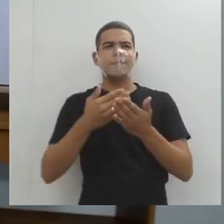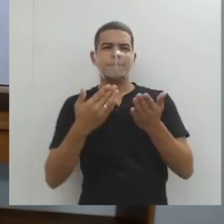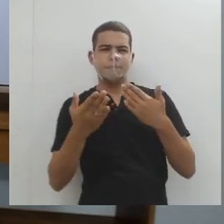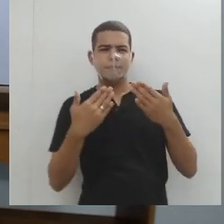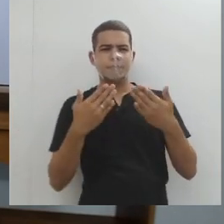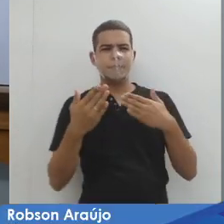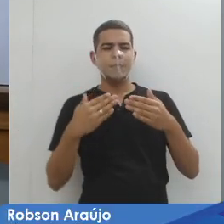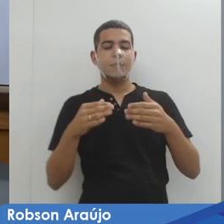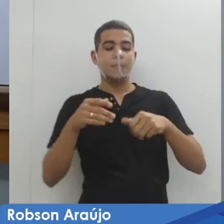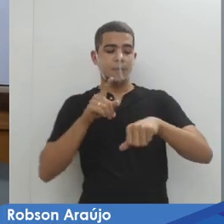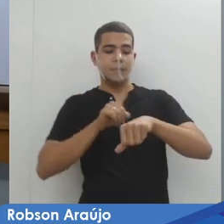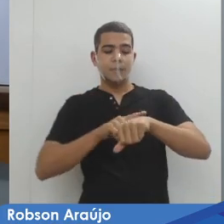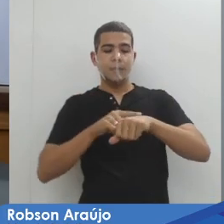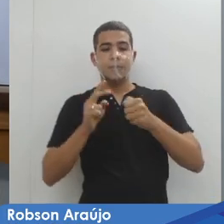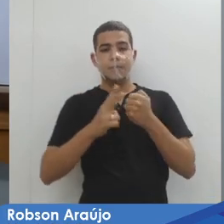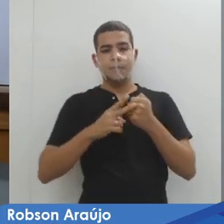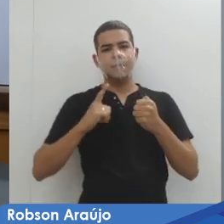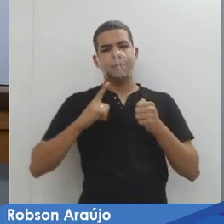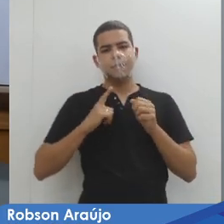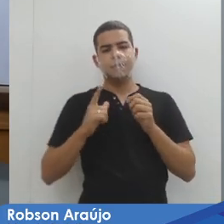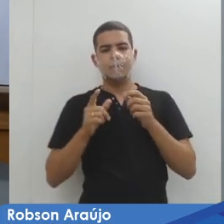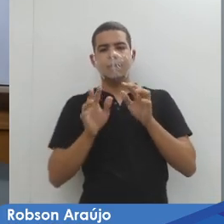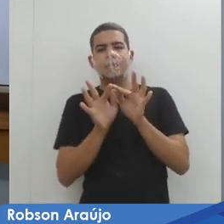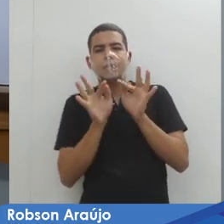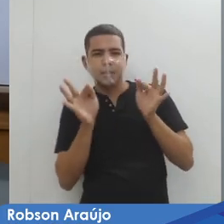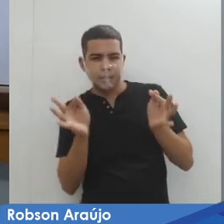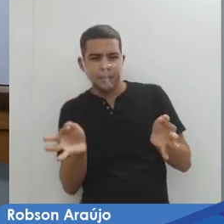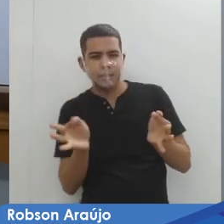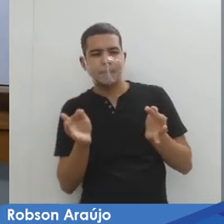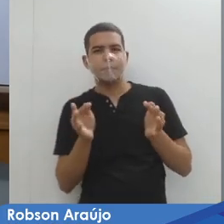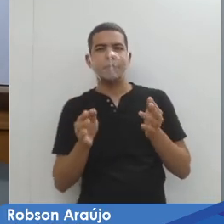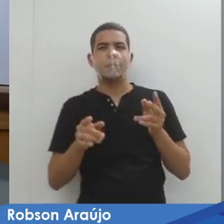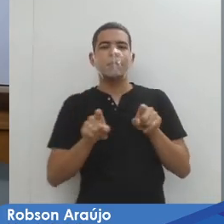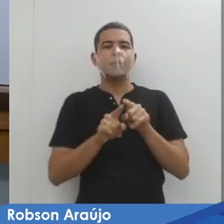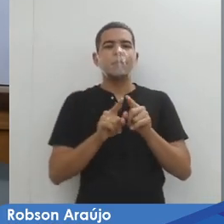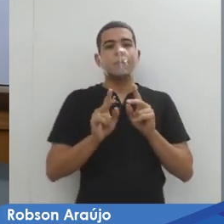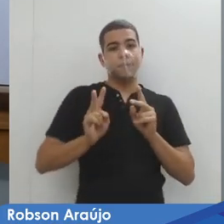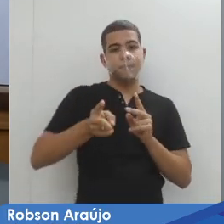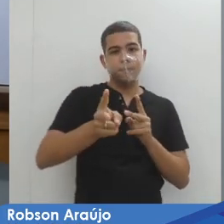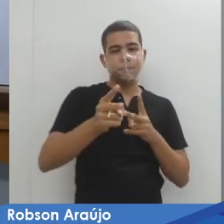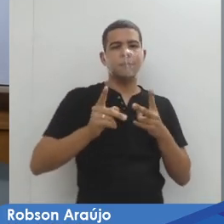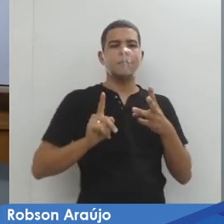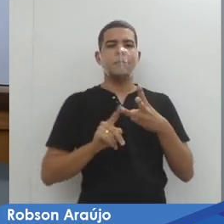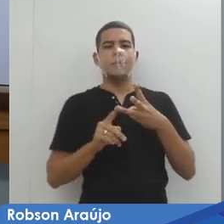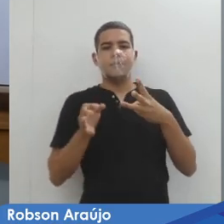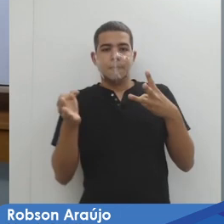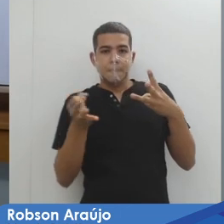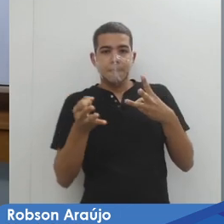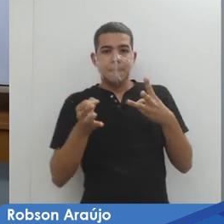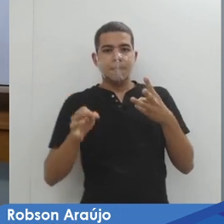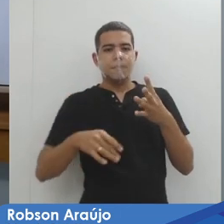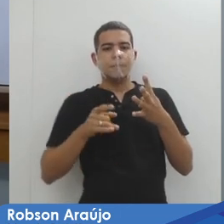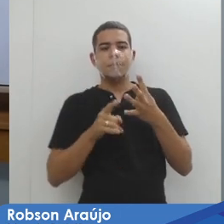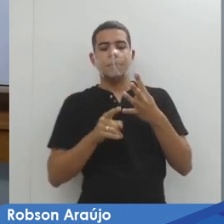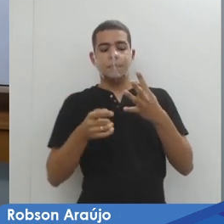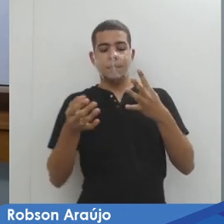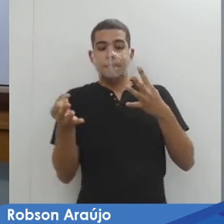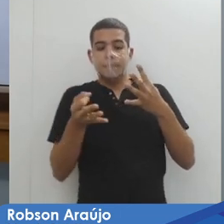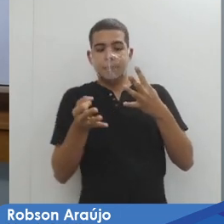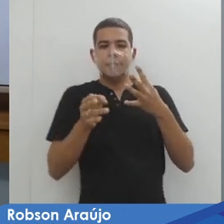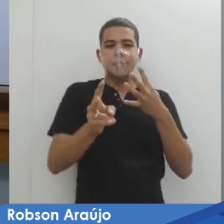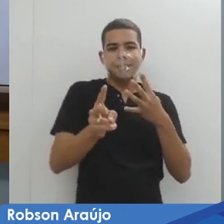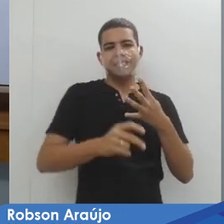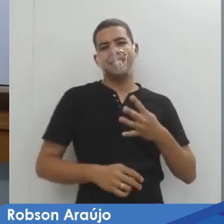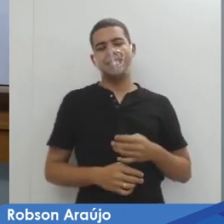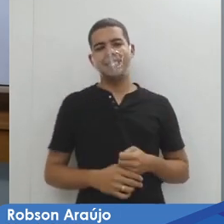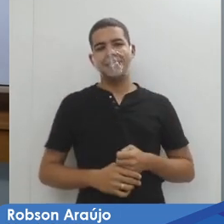língua inglesa são divididos em tempos verbais simples, tempos verbais continuous, tempos verbais perfeitos e os tempos verbais perfeitos continuous.